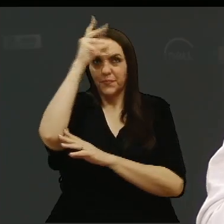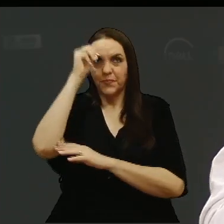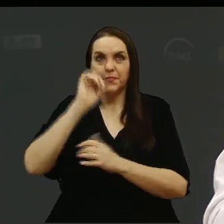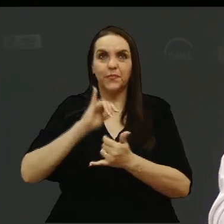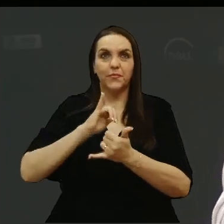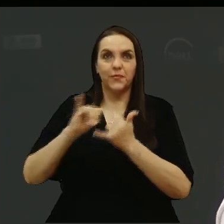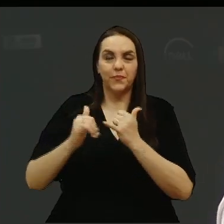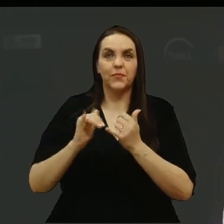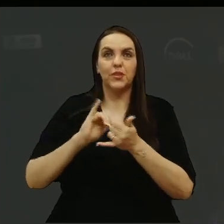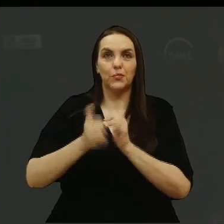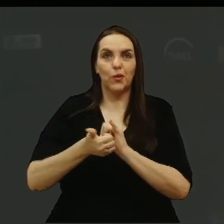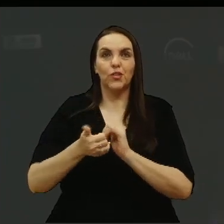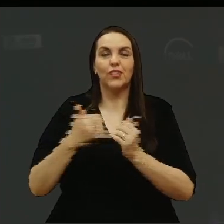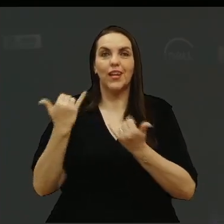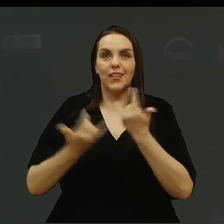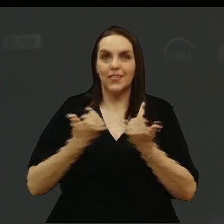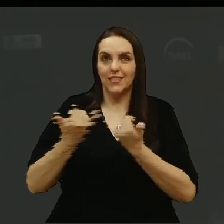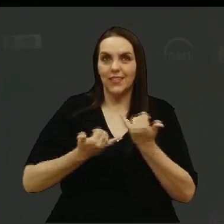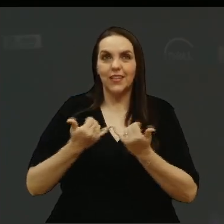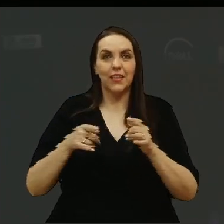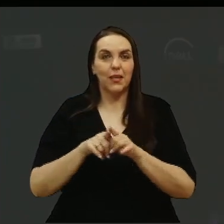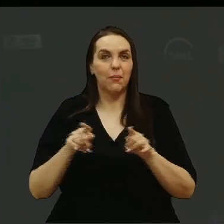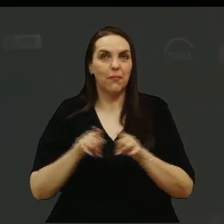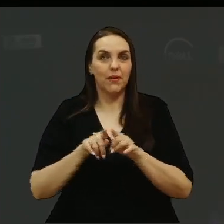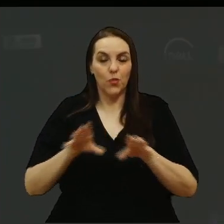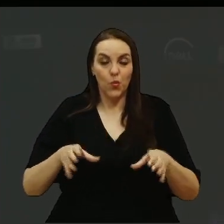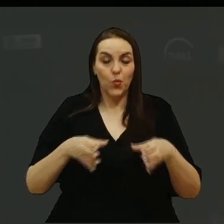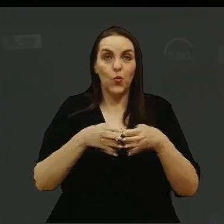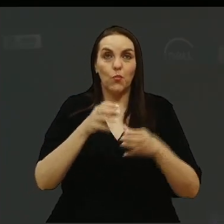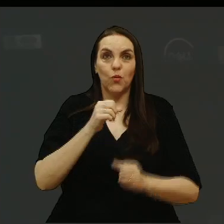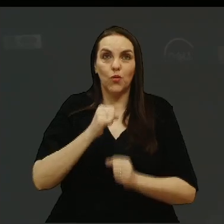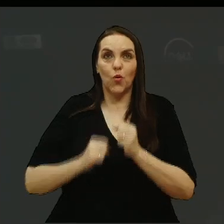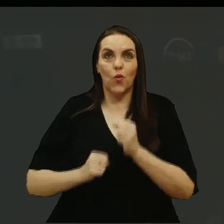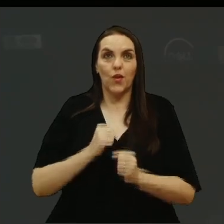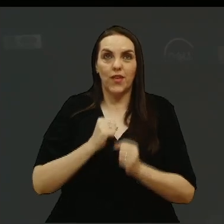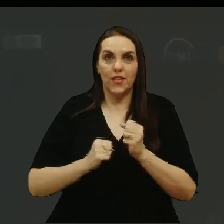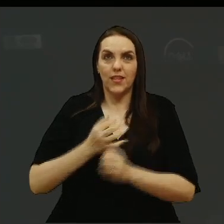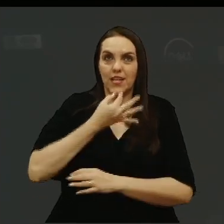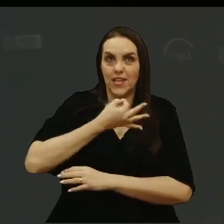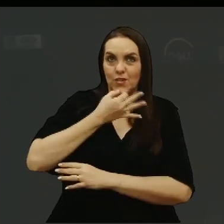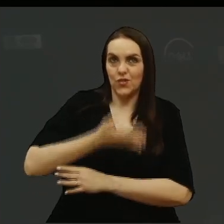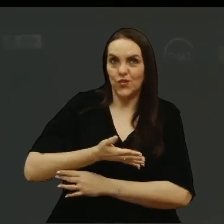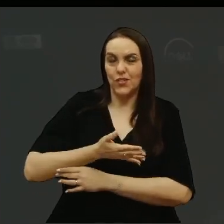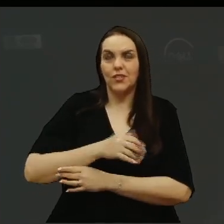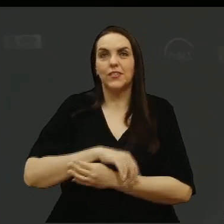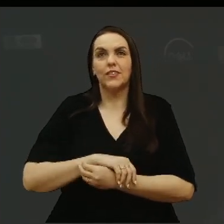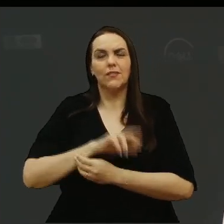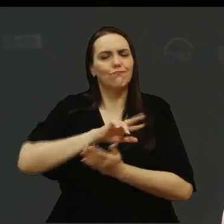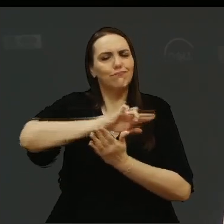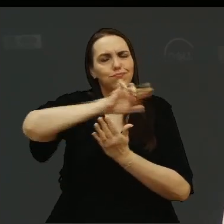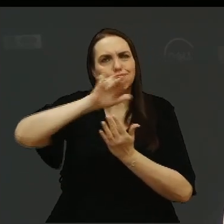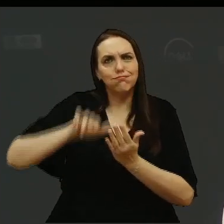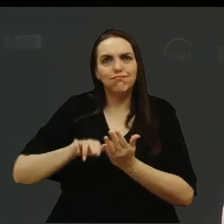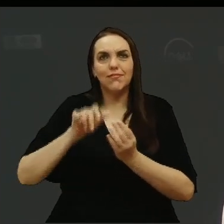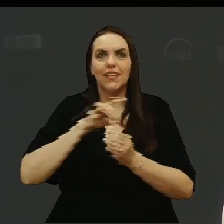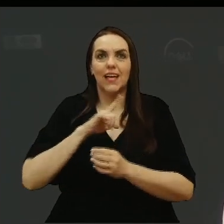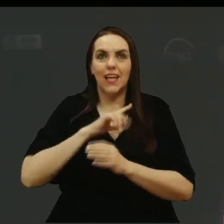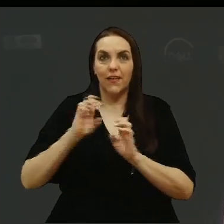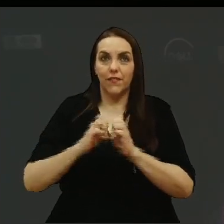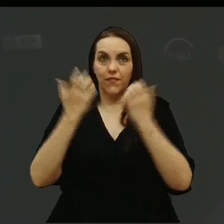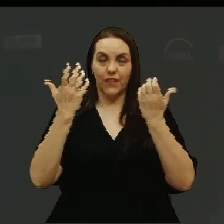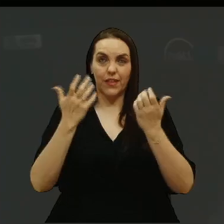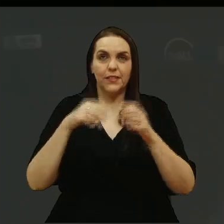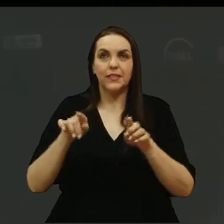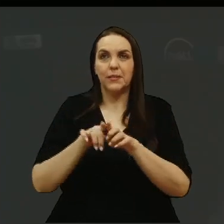e Lazer e também pelo Clube de Corredores de Caxias do Sul. São diversos eventos e, mais do que isso, presidente, eu